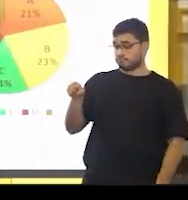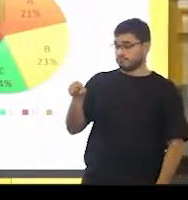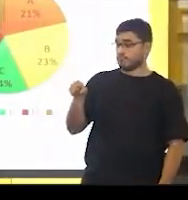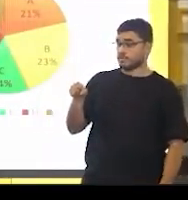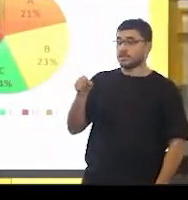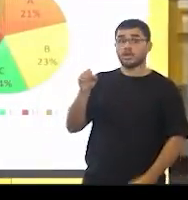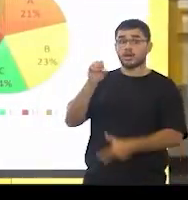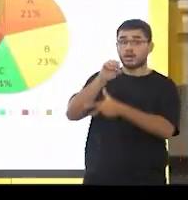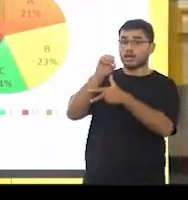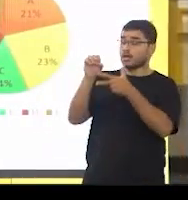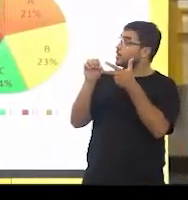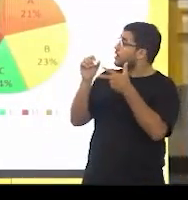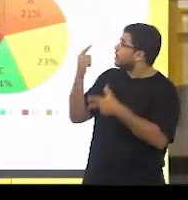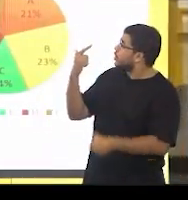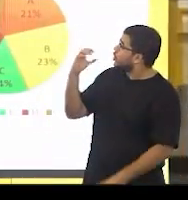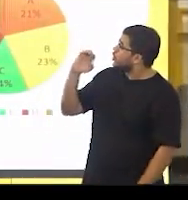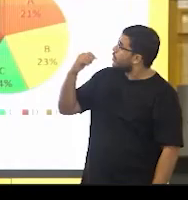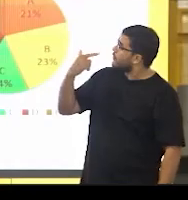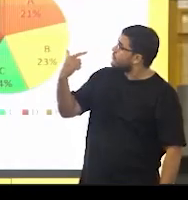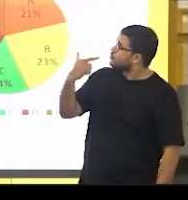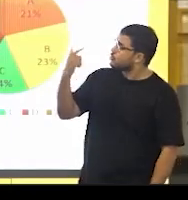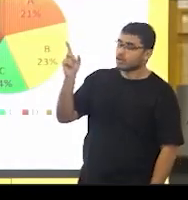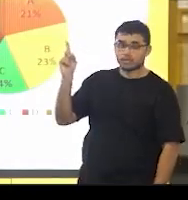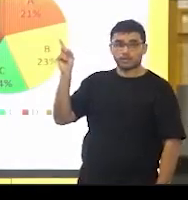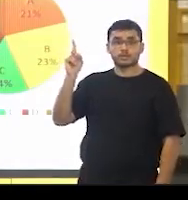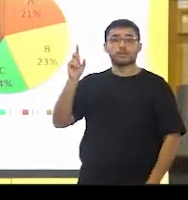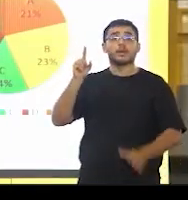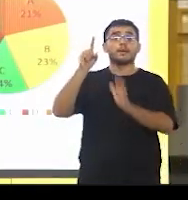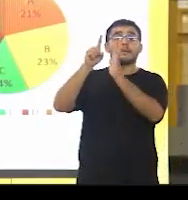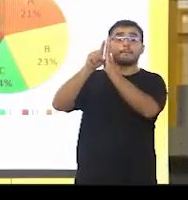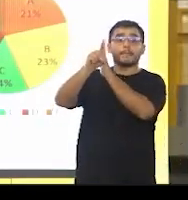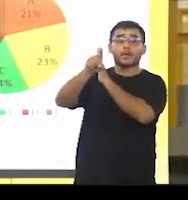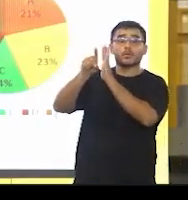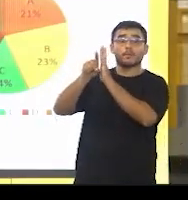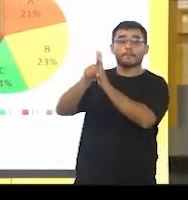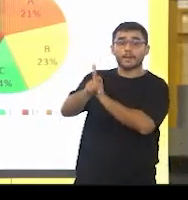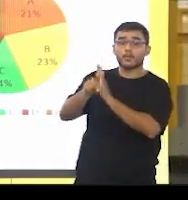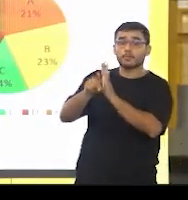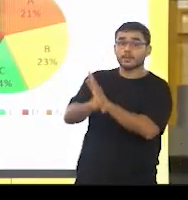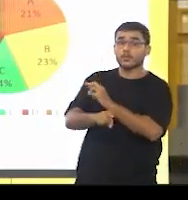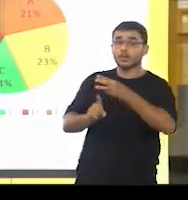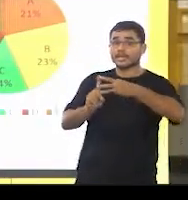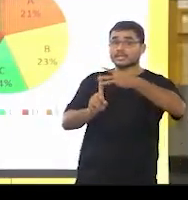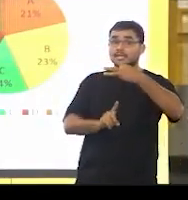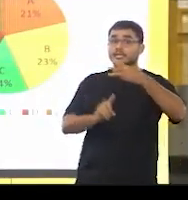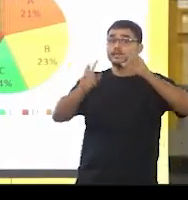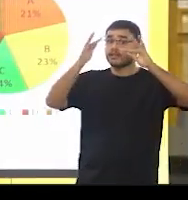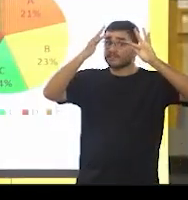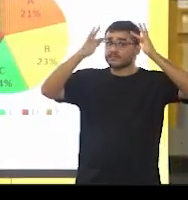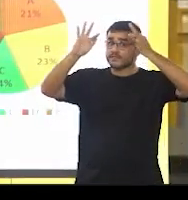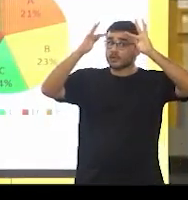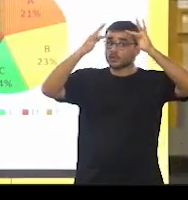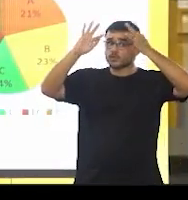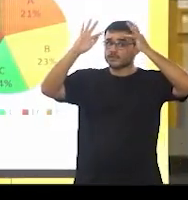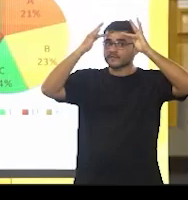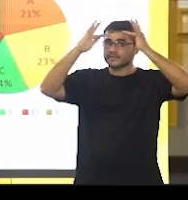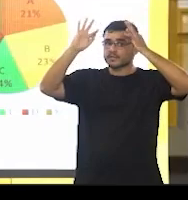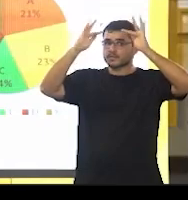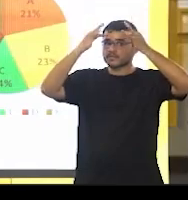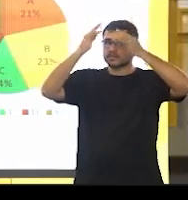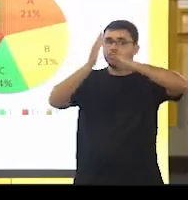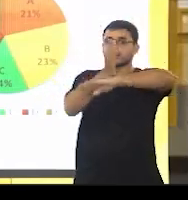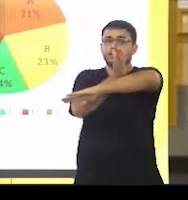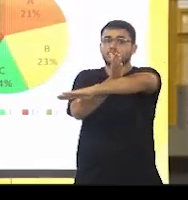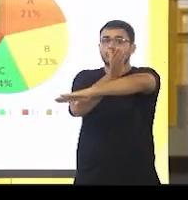3 questões que envolviam o assunto de filosofia antiga. Ei, rapidinho, A